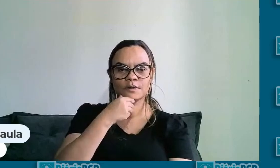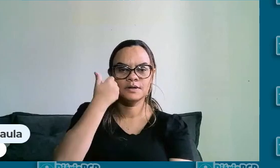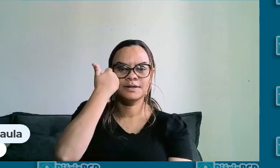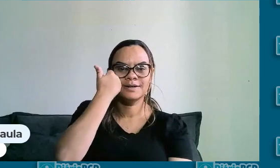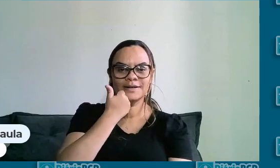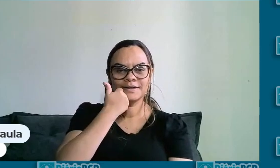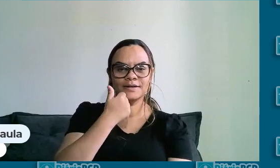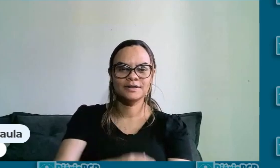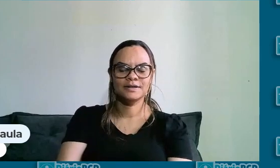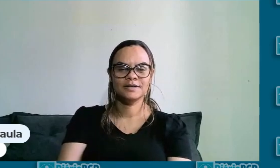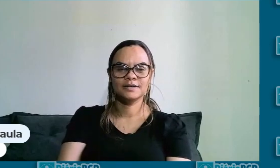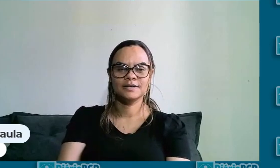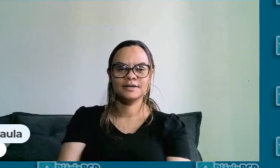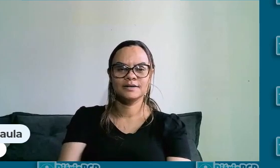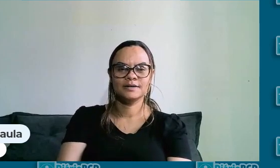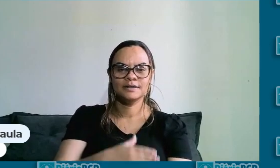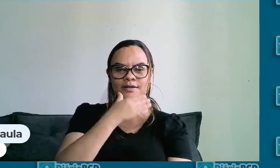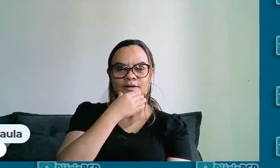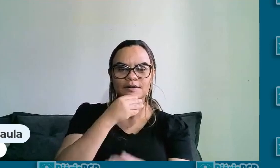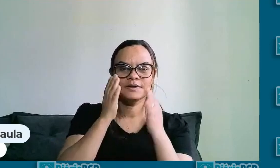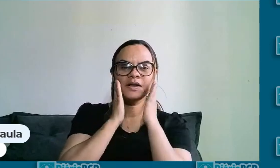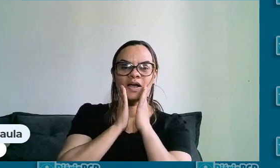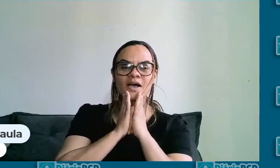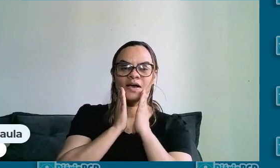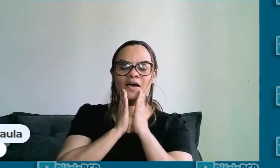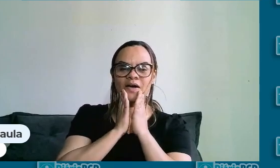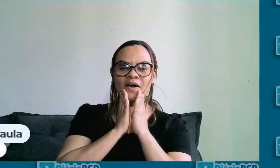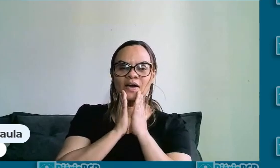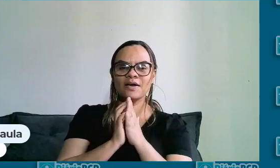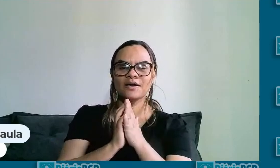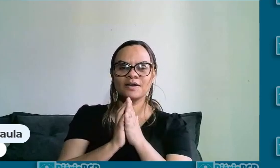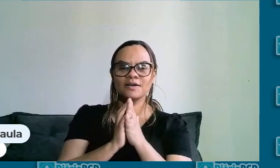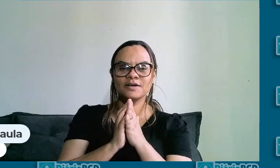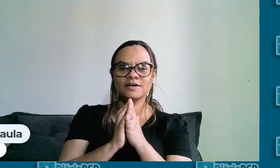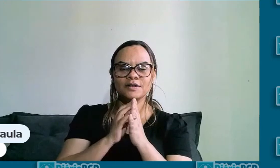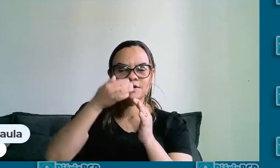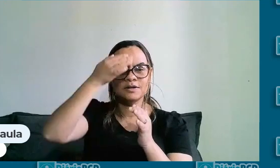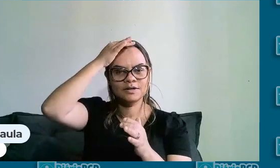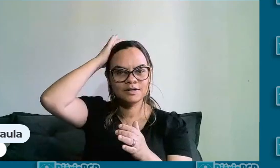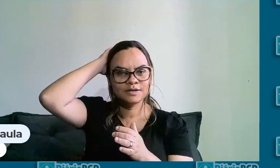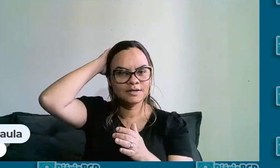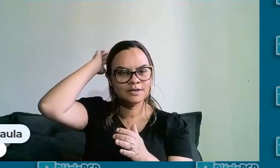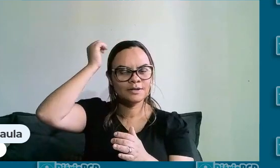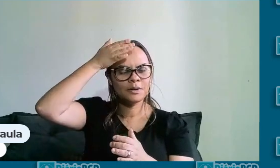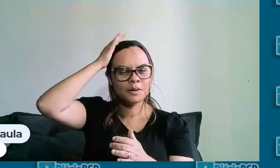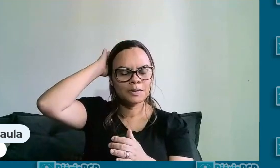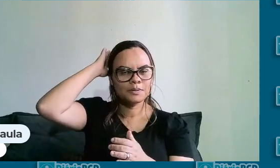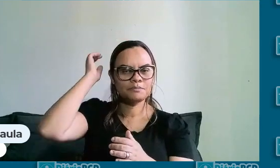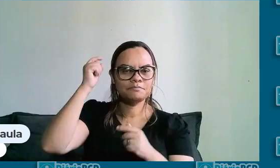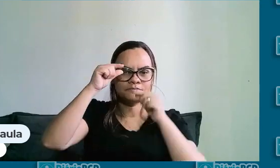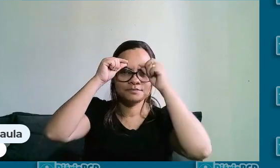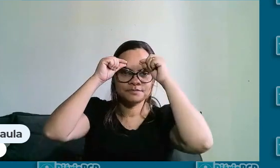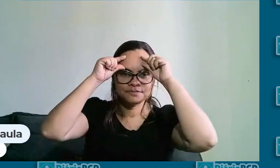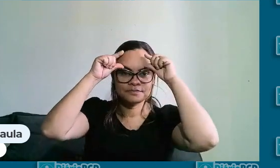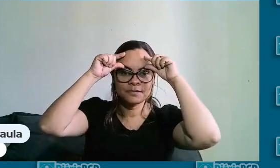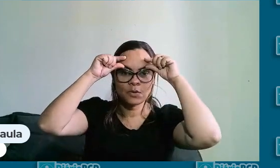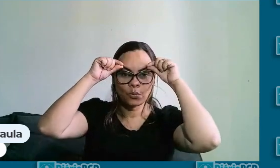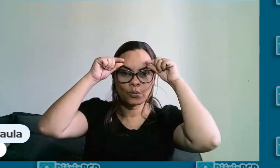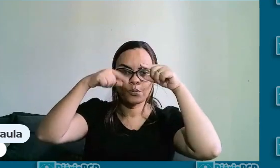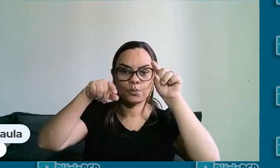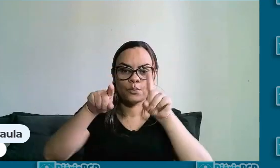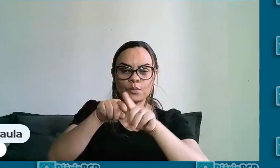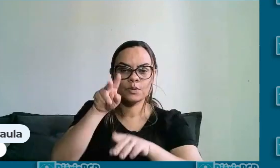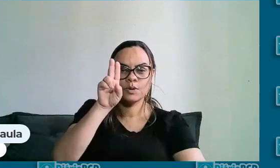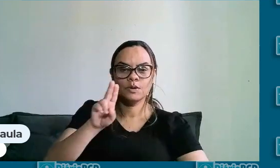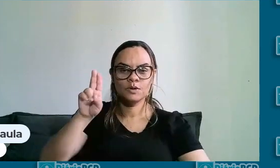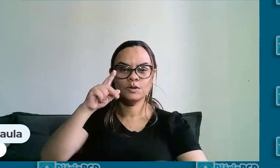branca, barba bem cerrada, cabelos escuros, penteado para trás, sobrancelha escura. Ele usa